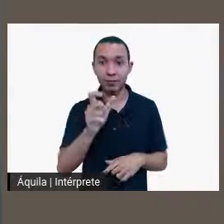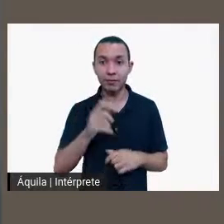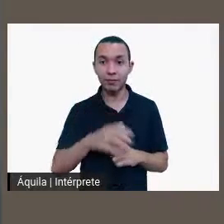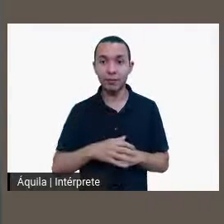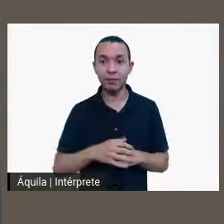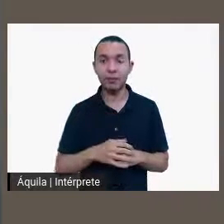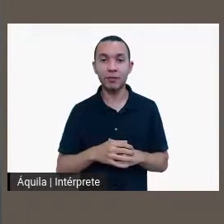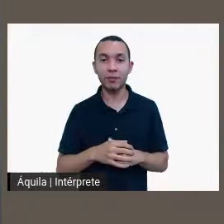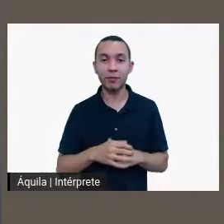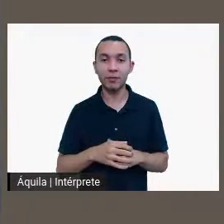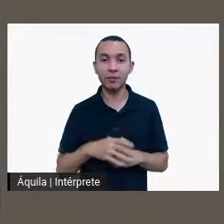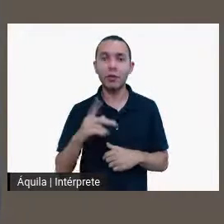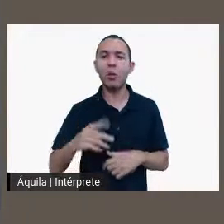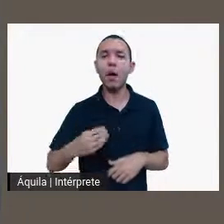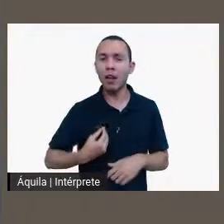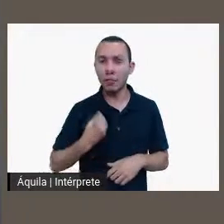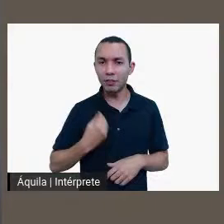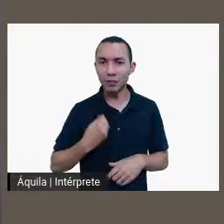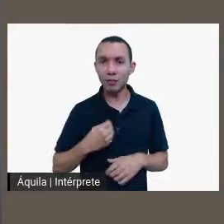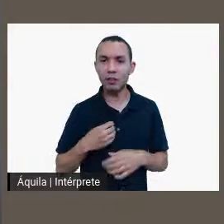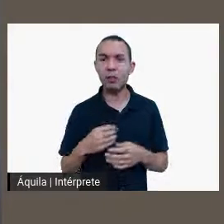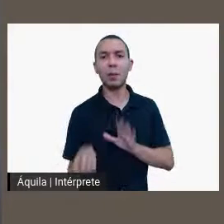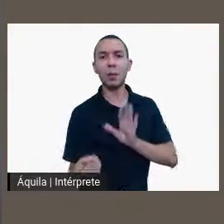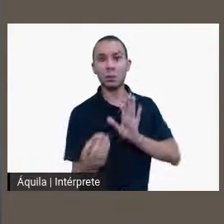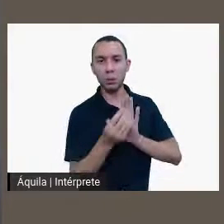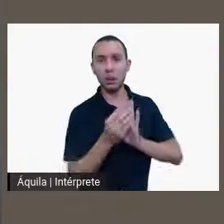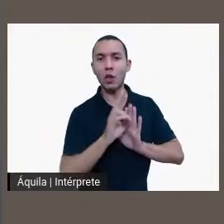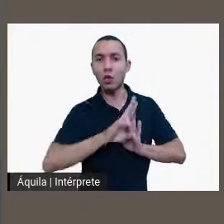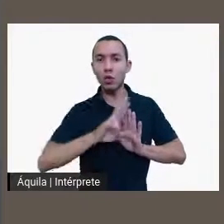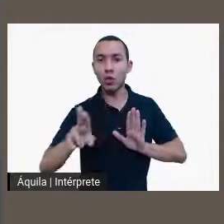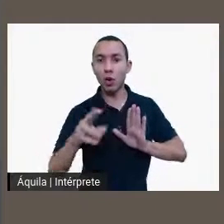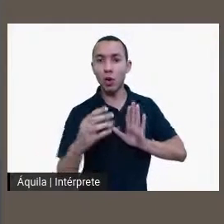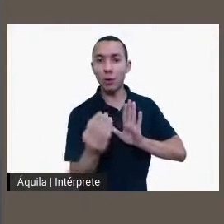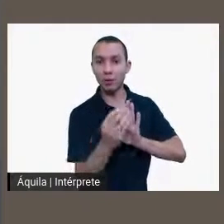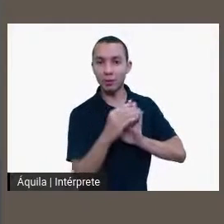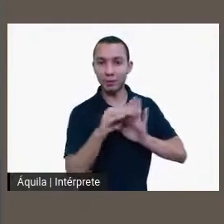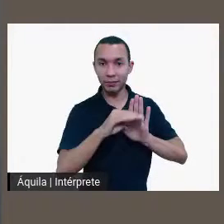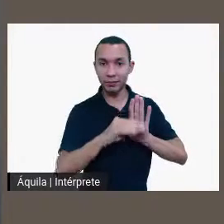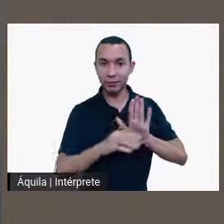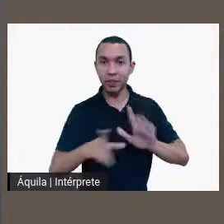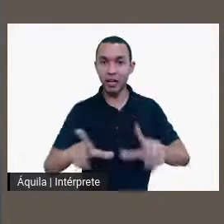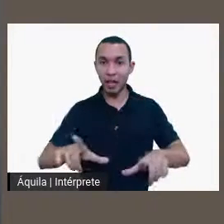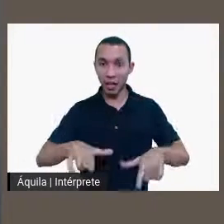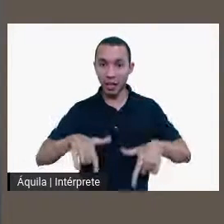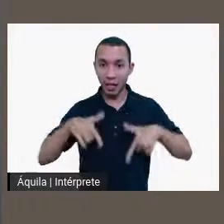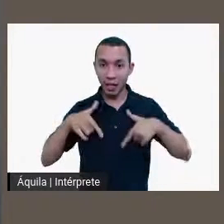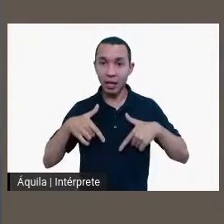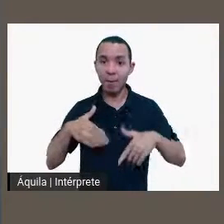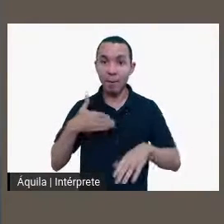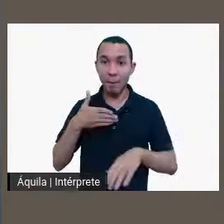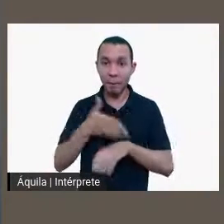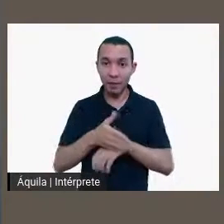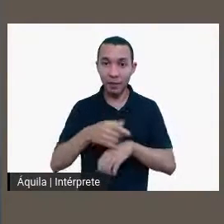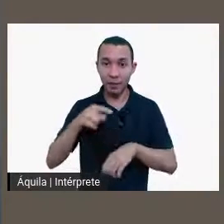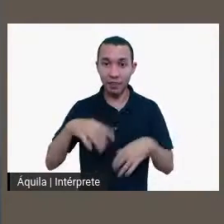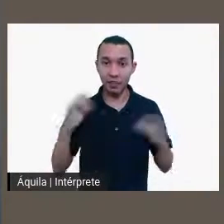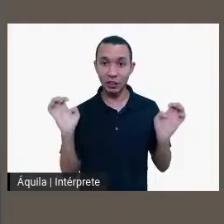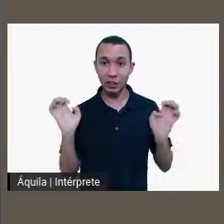contabilizar a sua presença e receber um certificado de participação do